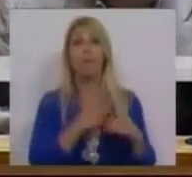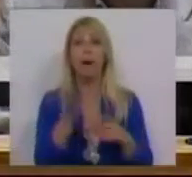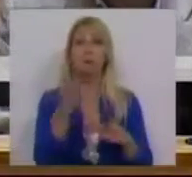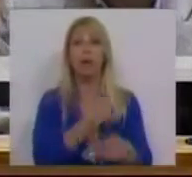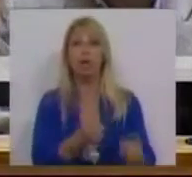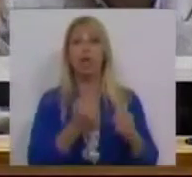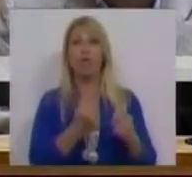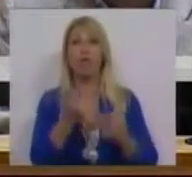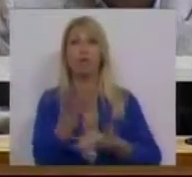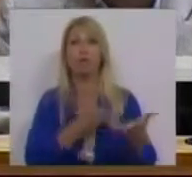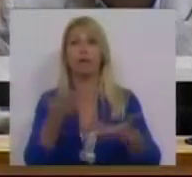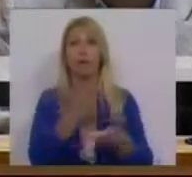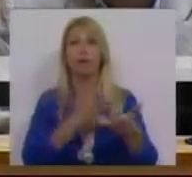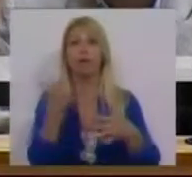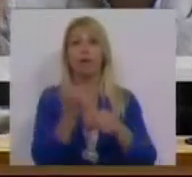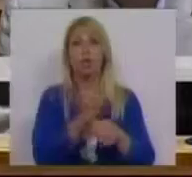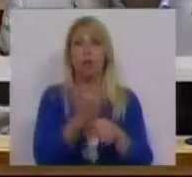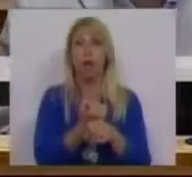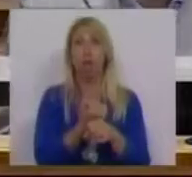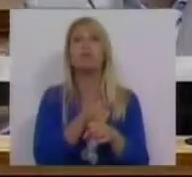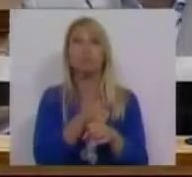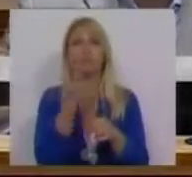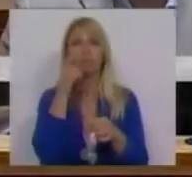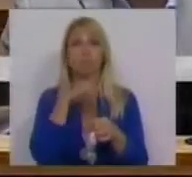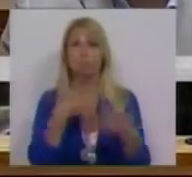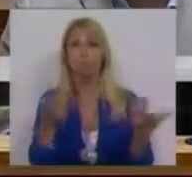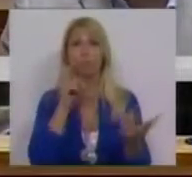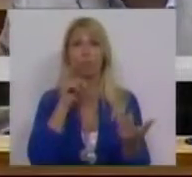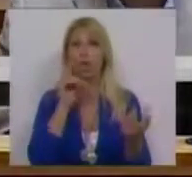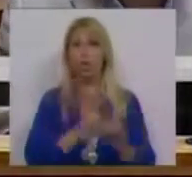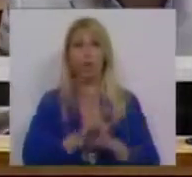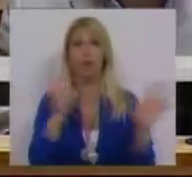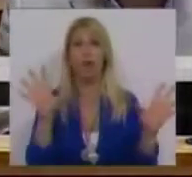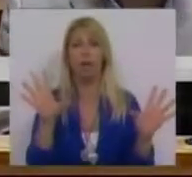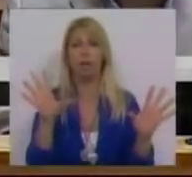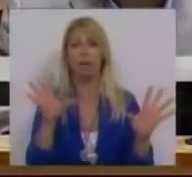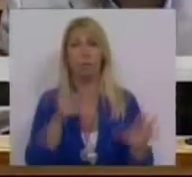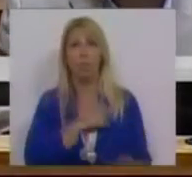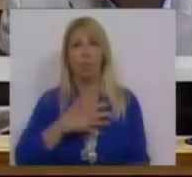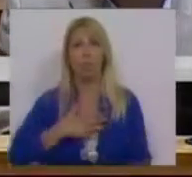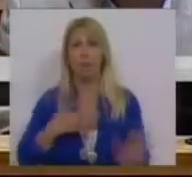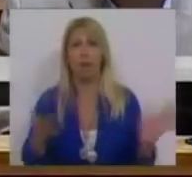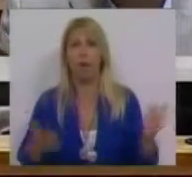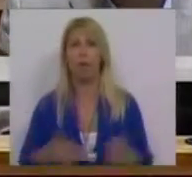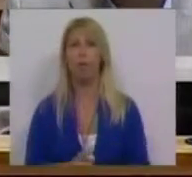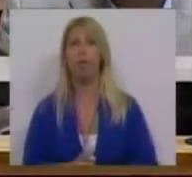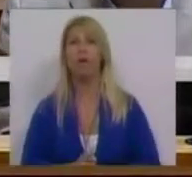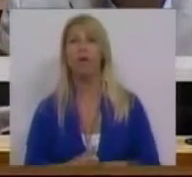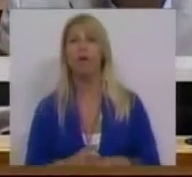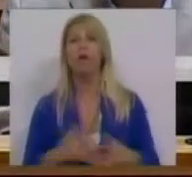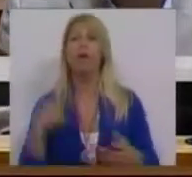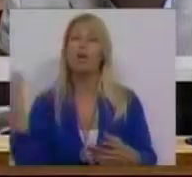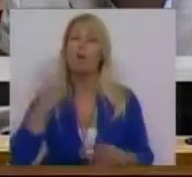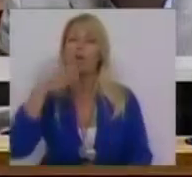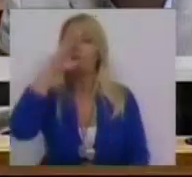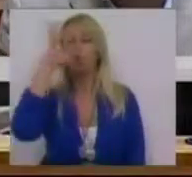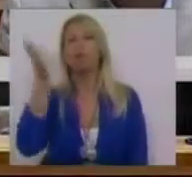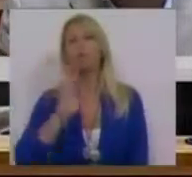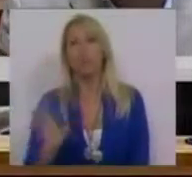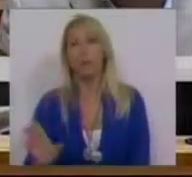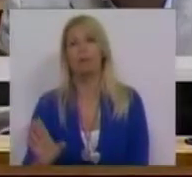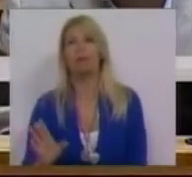relações laborais, ou seja, protegendo claramente o patronato. Nós sabemos que